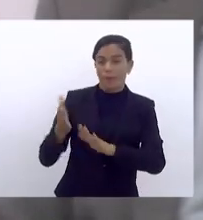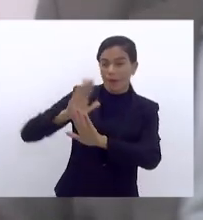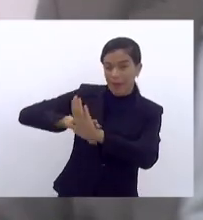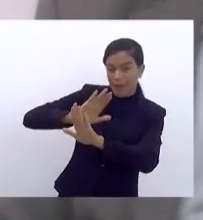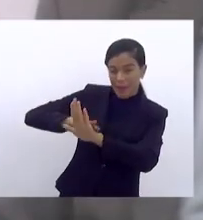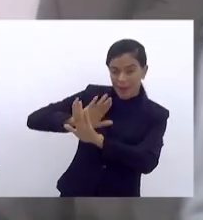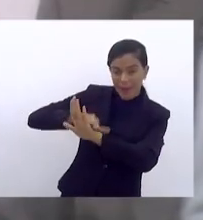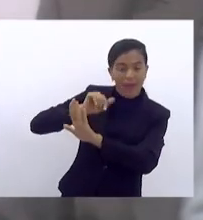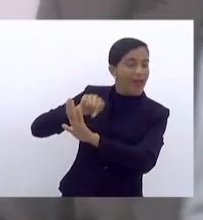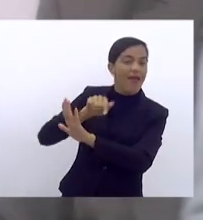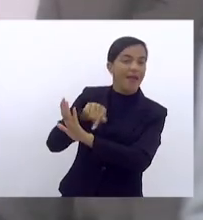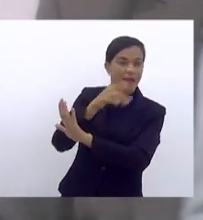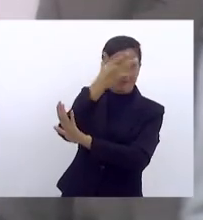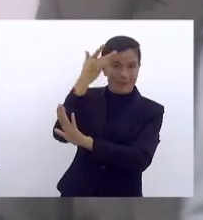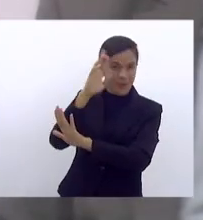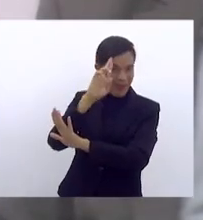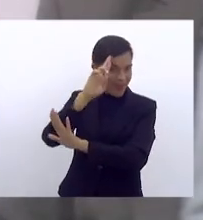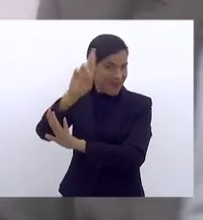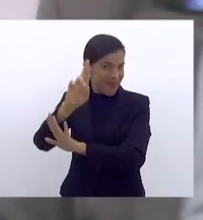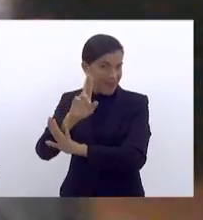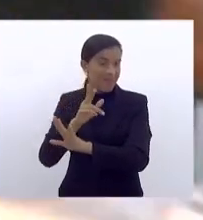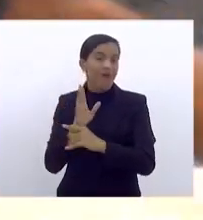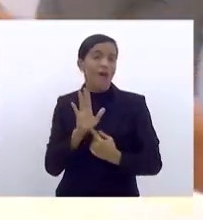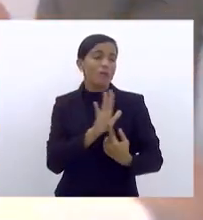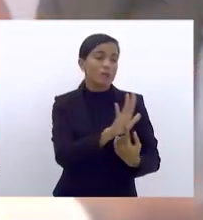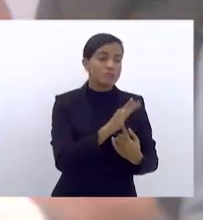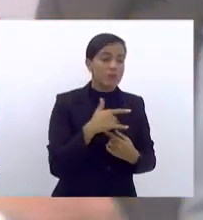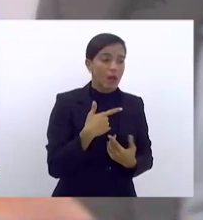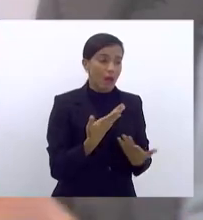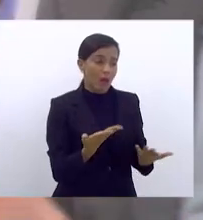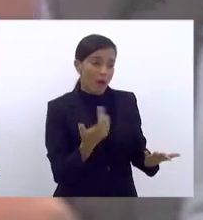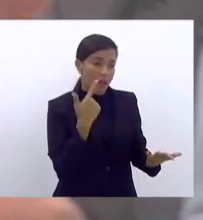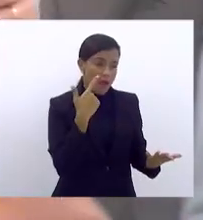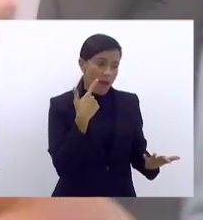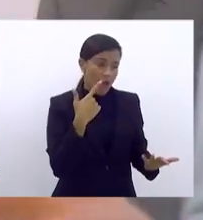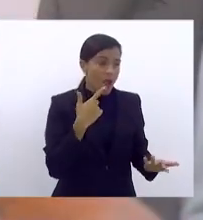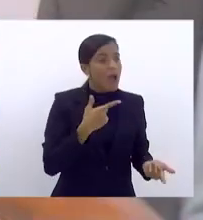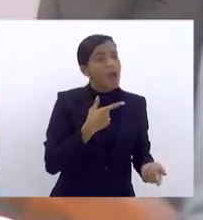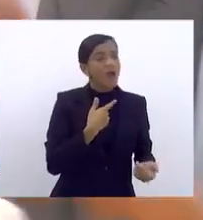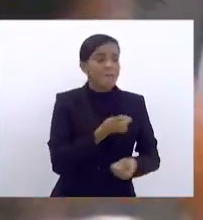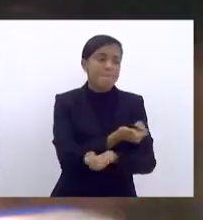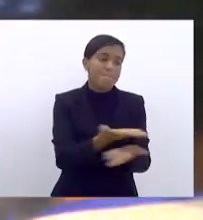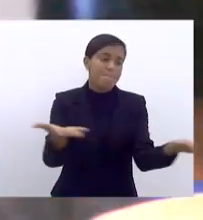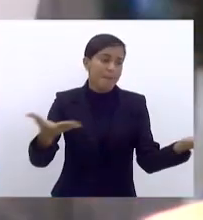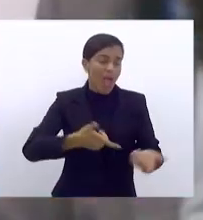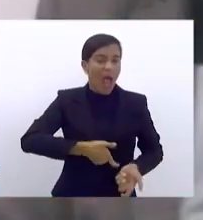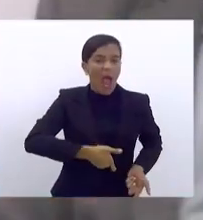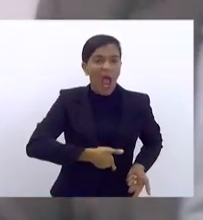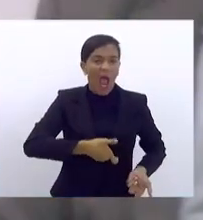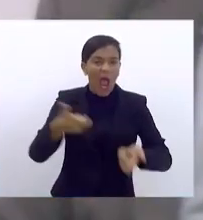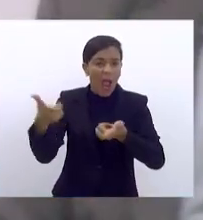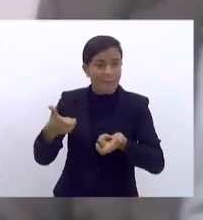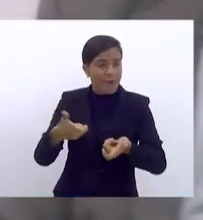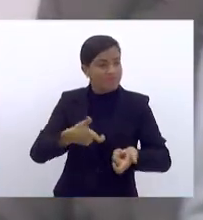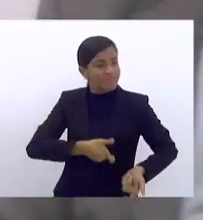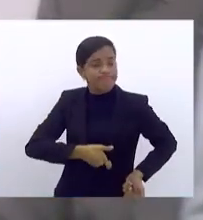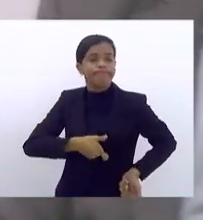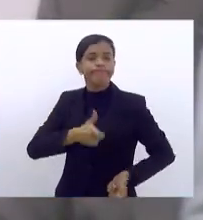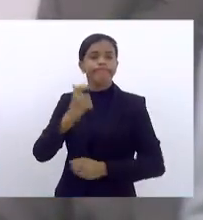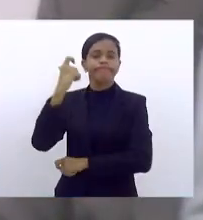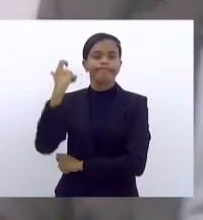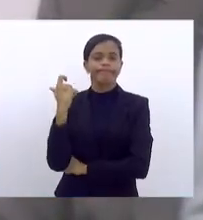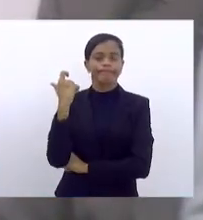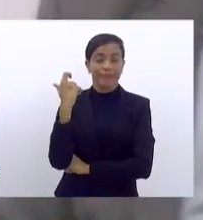da violência são os mesmos que vão apresentar por outro lado o pacote de armar a escola como solução para uma violência que esses mesmos